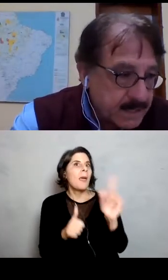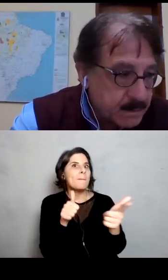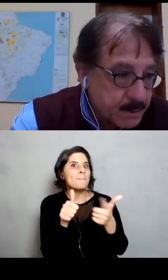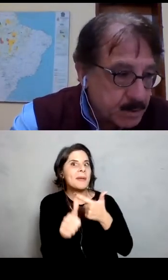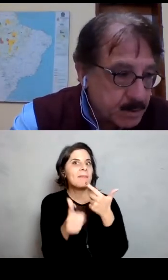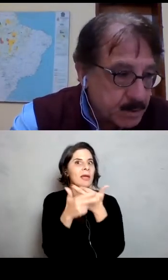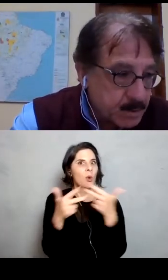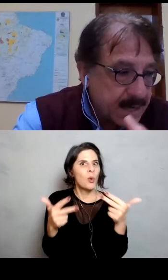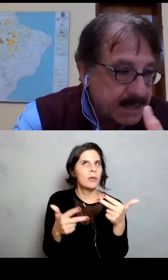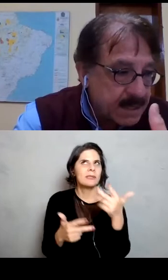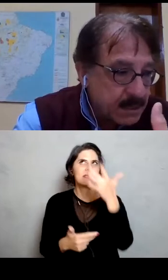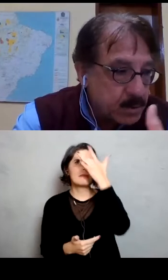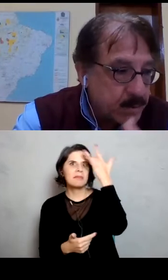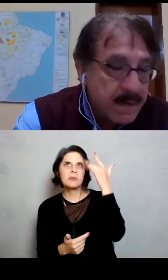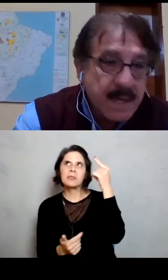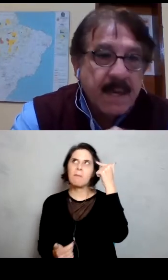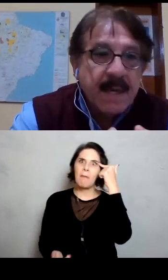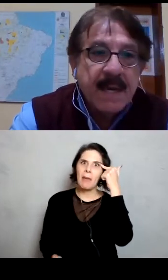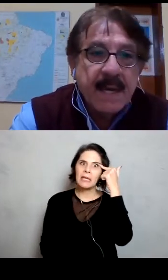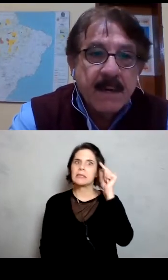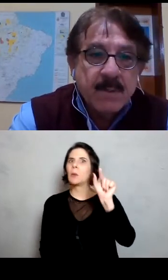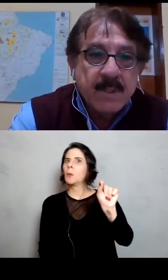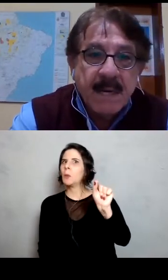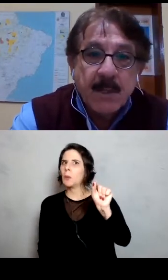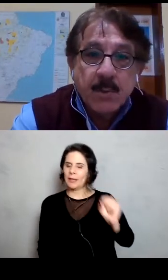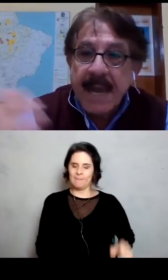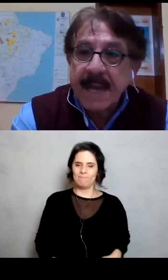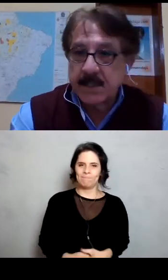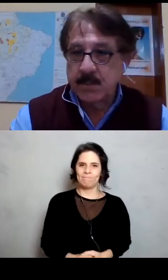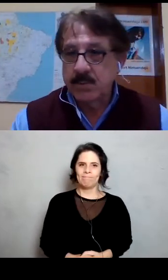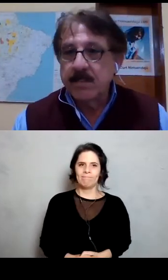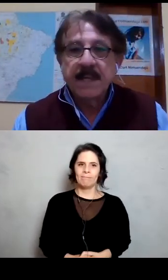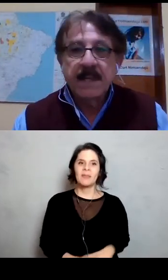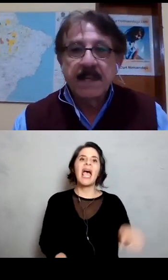que faz as pessoas pensarem nisso, é o tamanho do